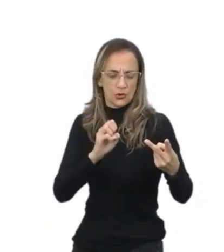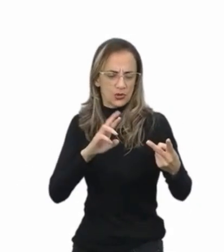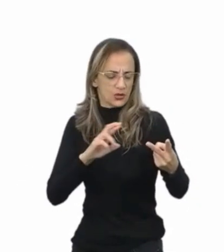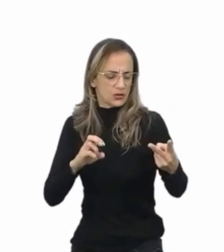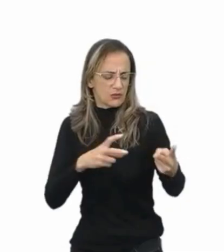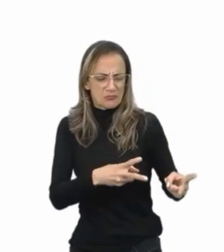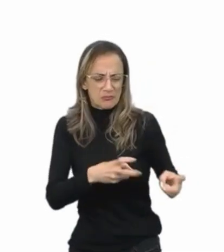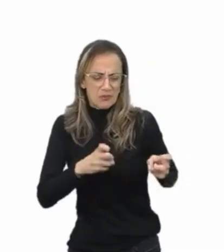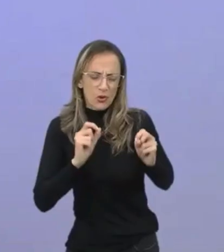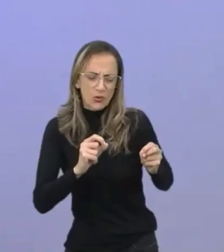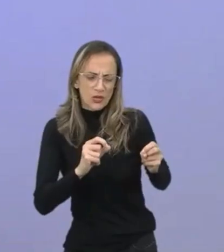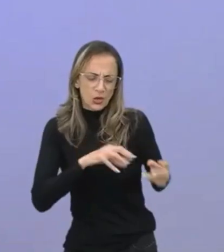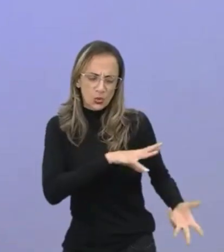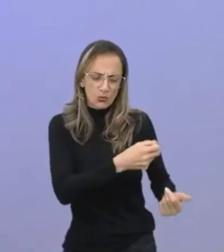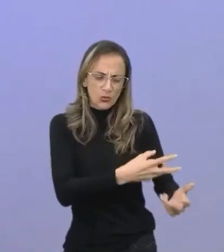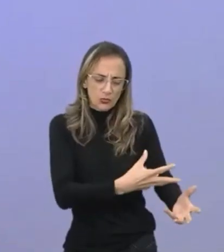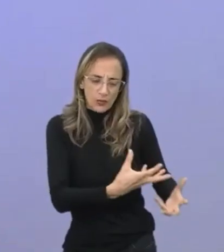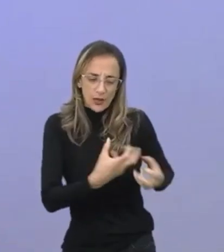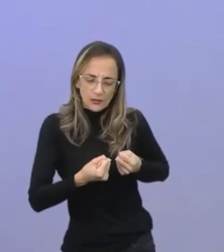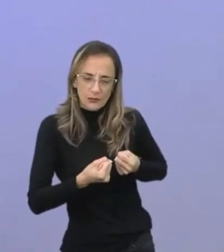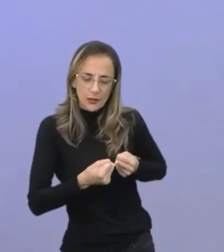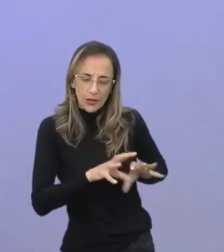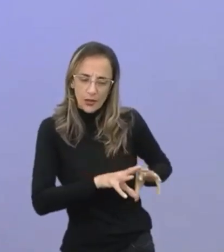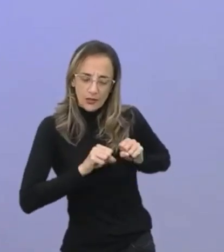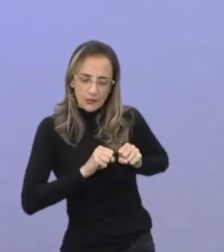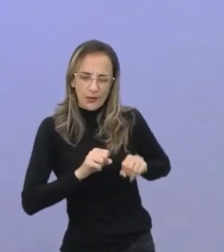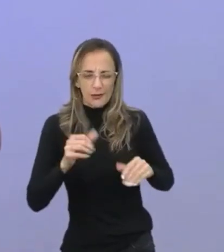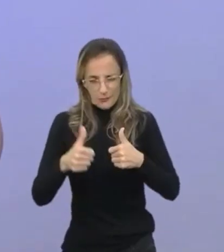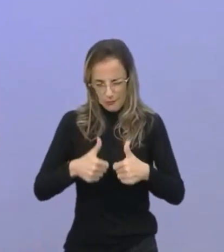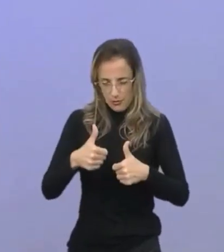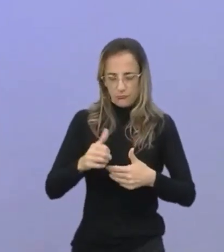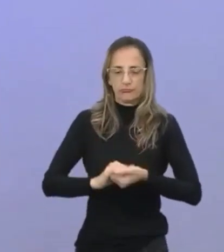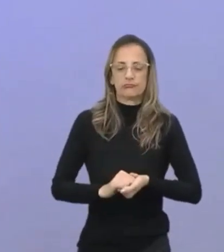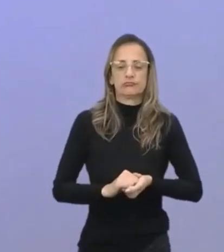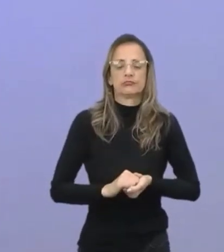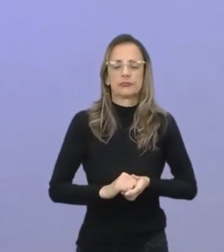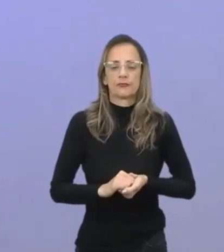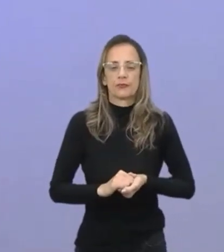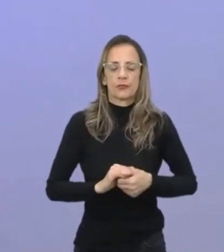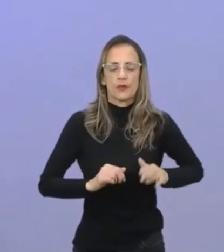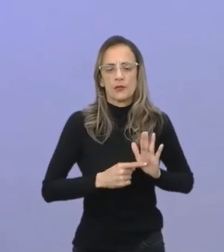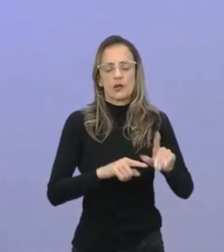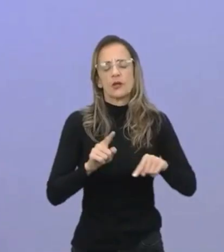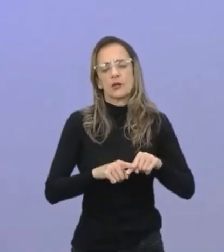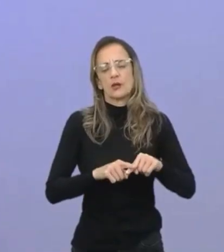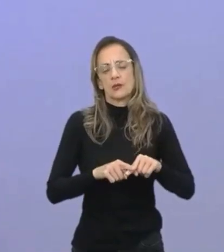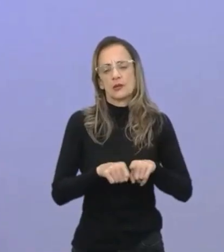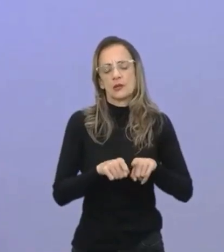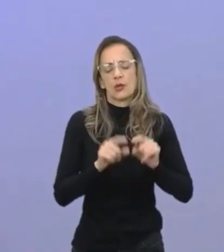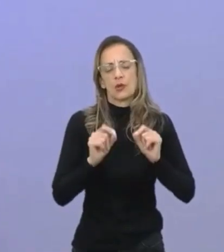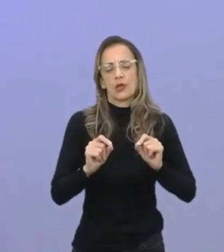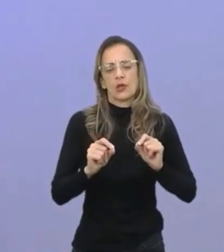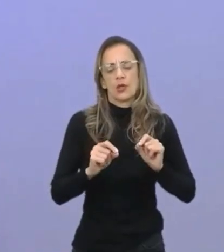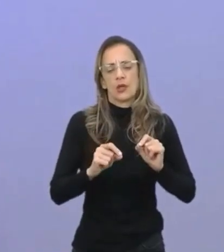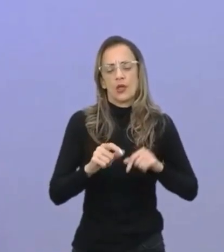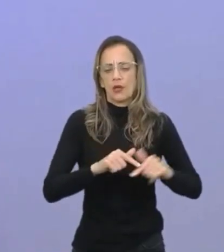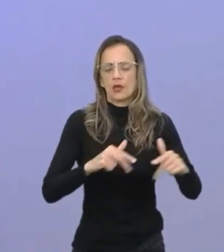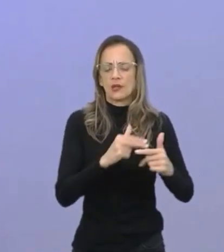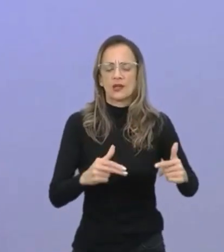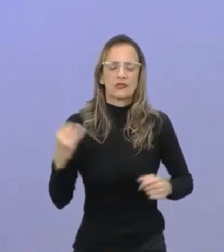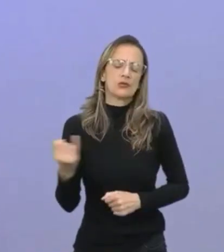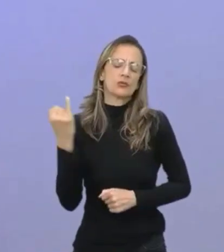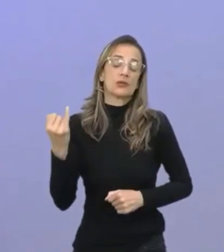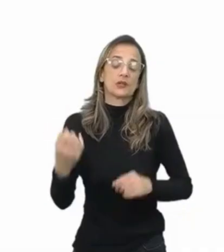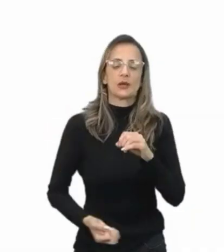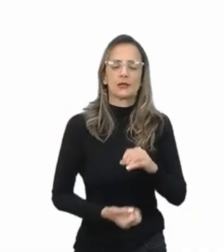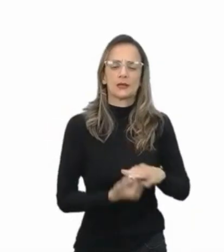Então, o atuador é como se fosse ali os membros do nosso protótipo, ok? A gente vai apresentar ali os materiais necessários, listar os componentes necessários para a montagem.